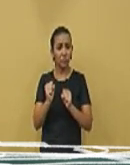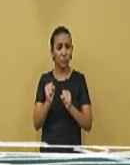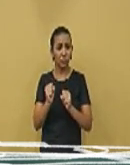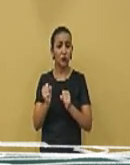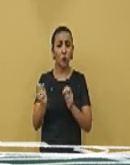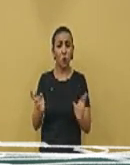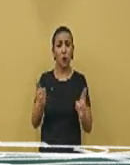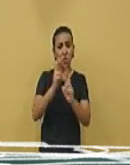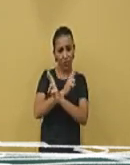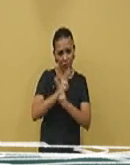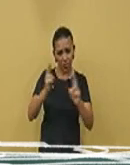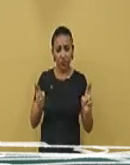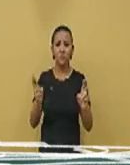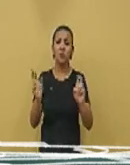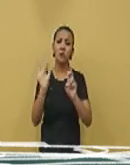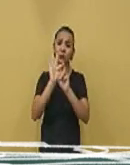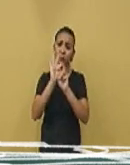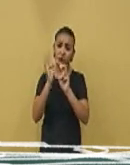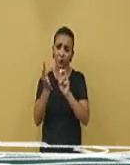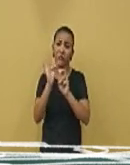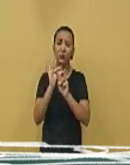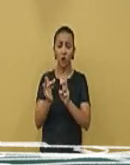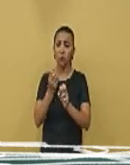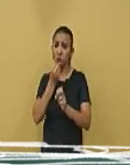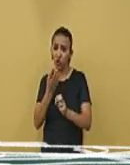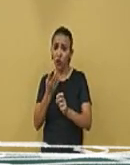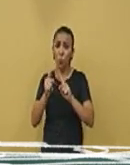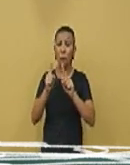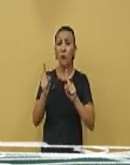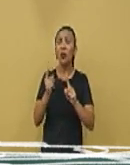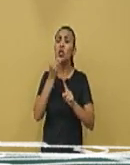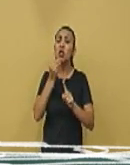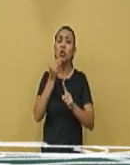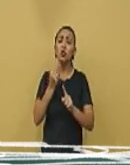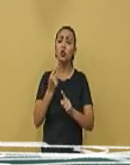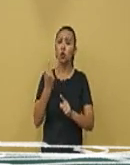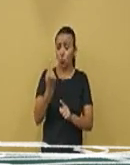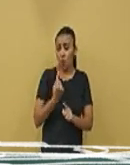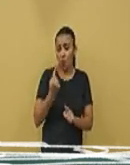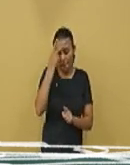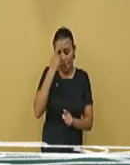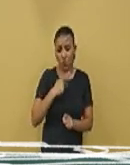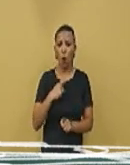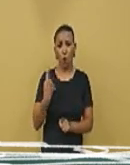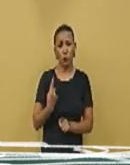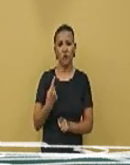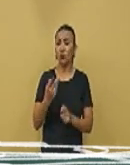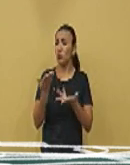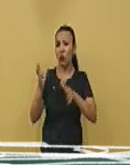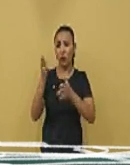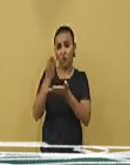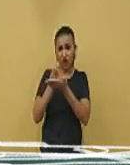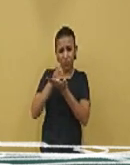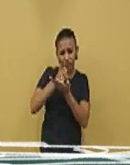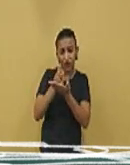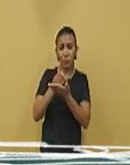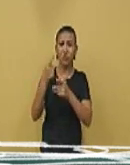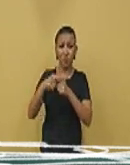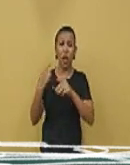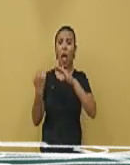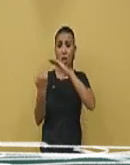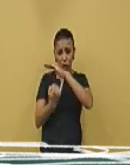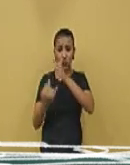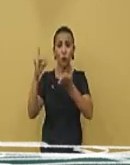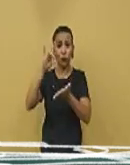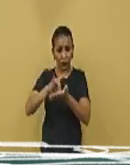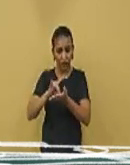relação muito boa mesmo, mas quais são as chances de a gente ter o prédio só para a gente? Porque uma das coisas da